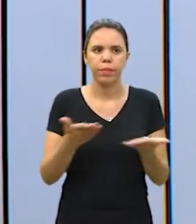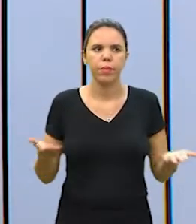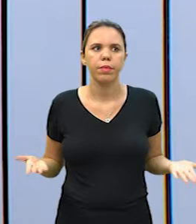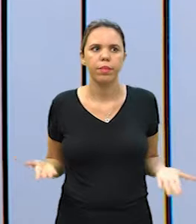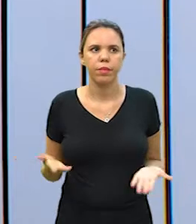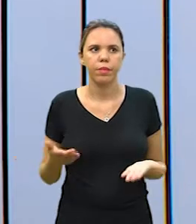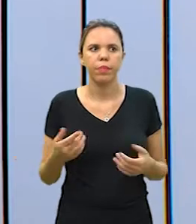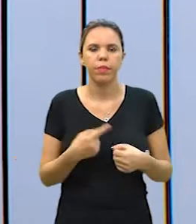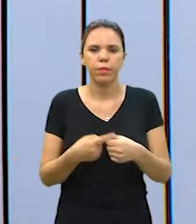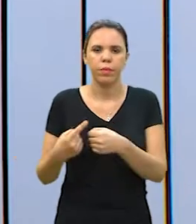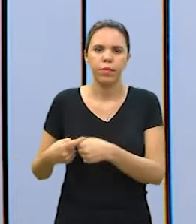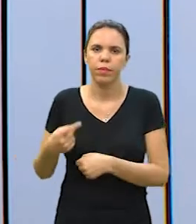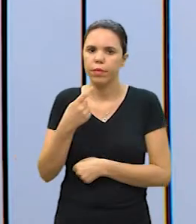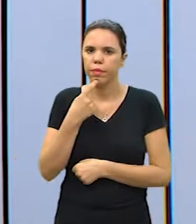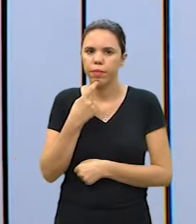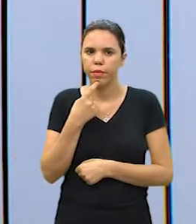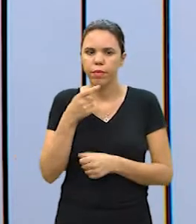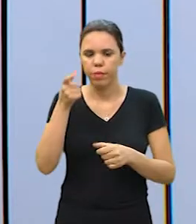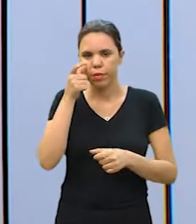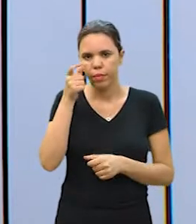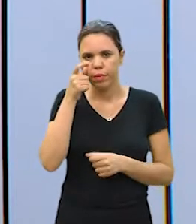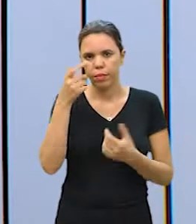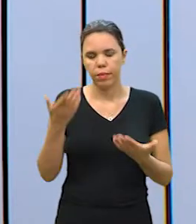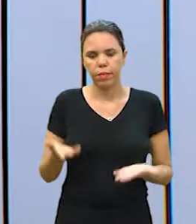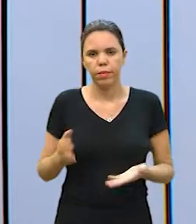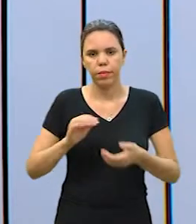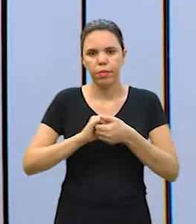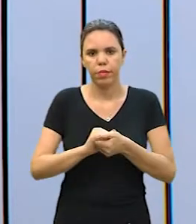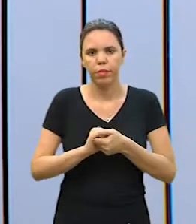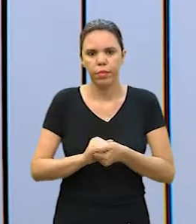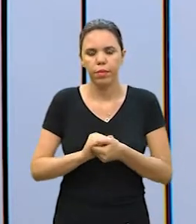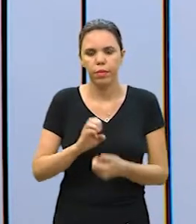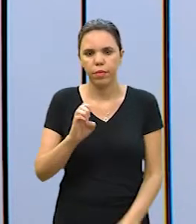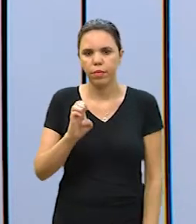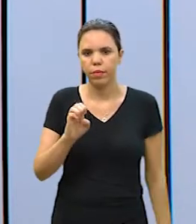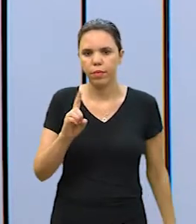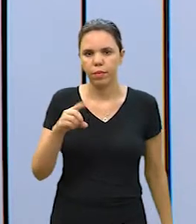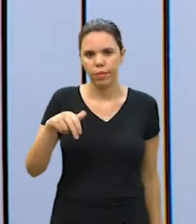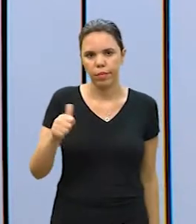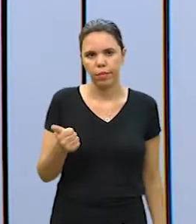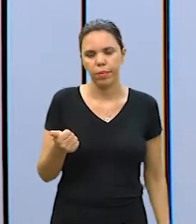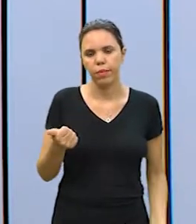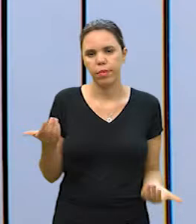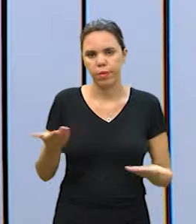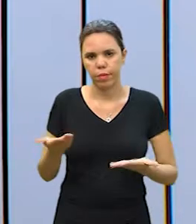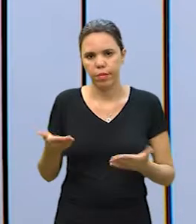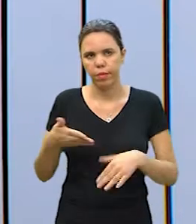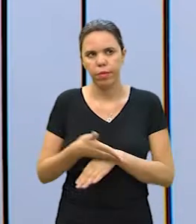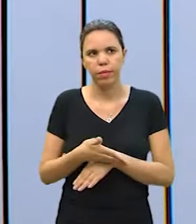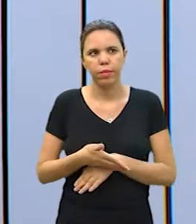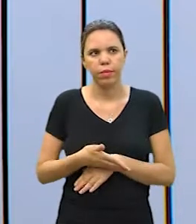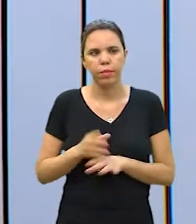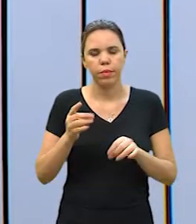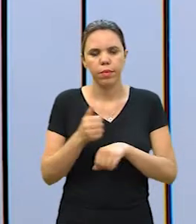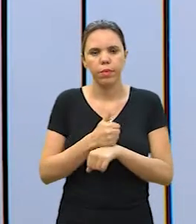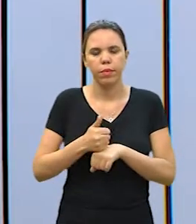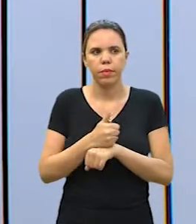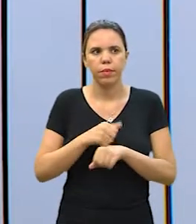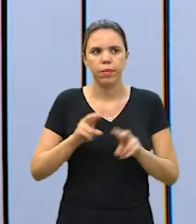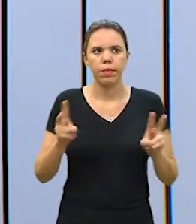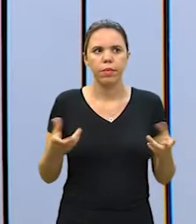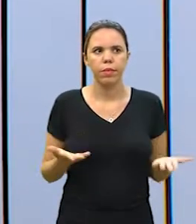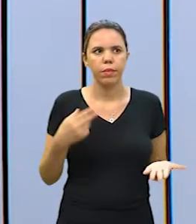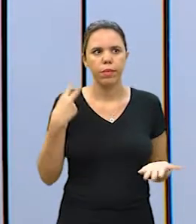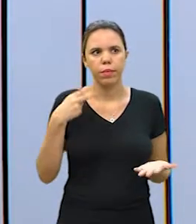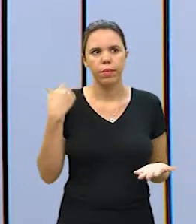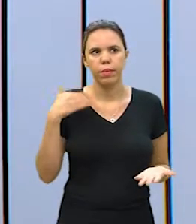população da região metropolitana de Campinas que nos assiste. Cumprimentar aqui a Edna, que hoje nos acompanha aqui como especialista no